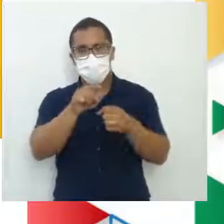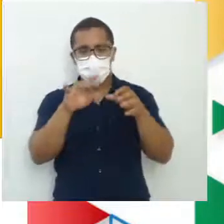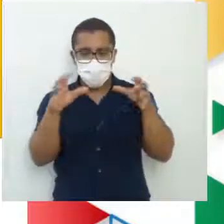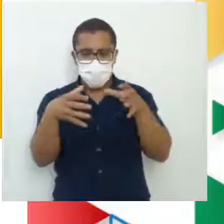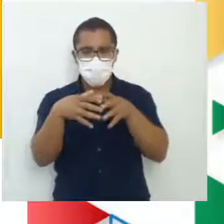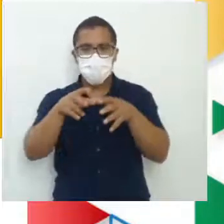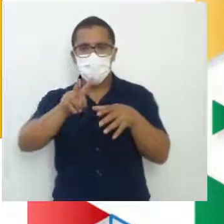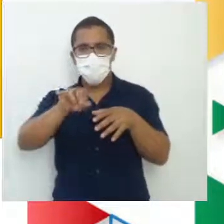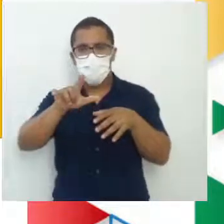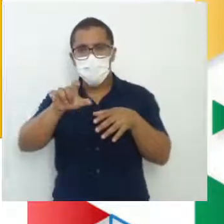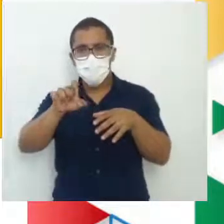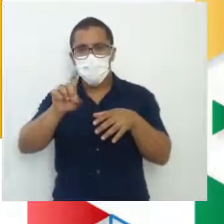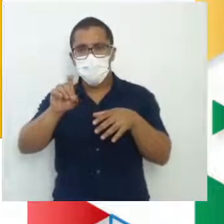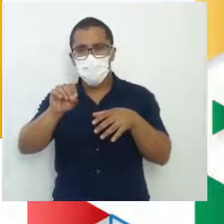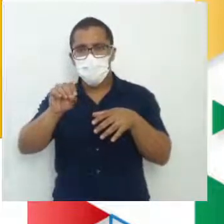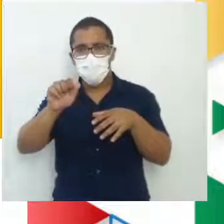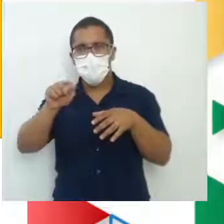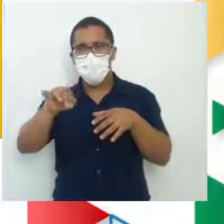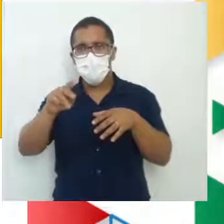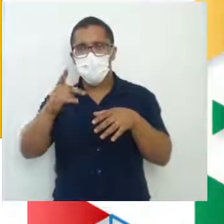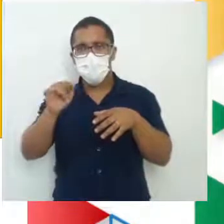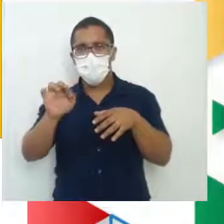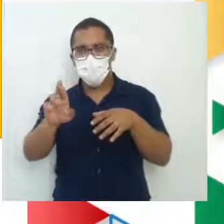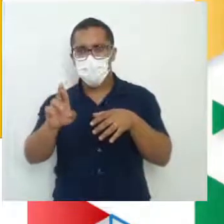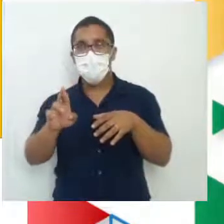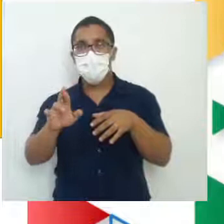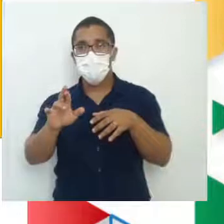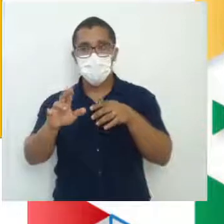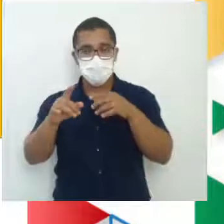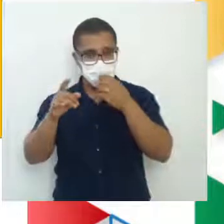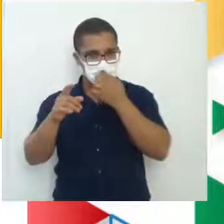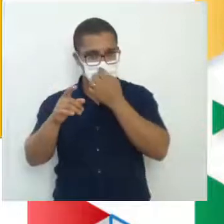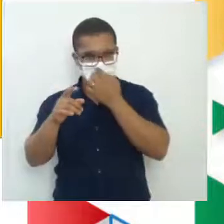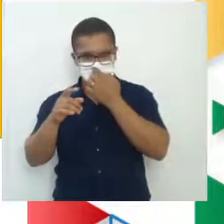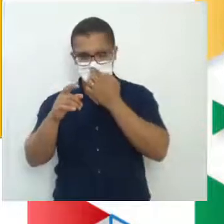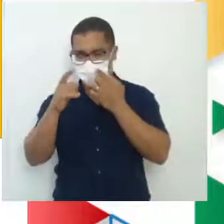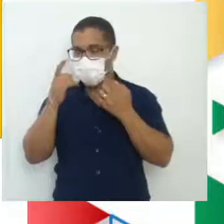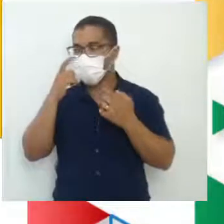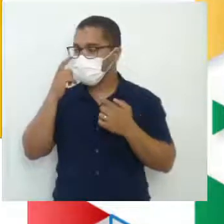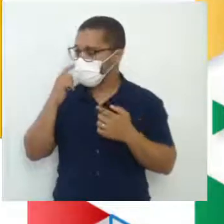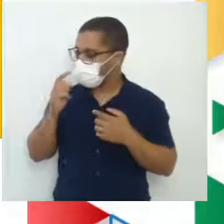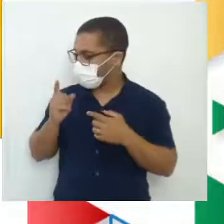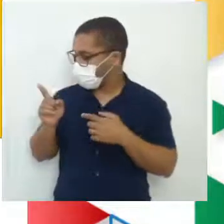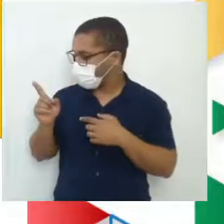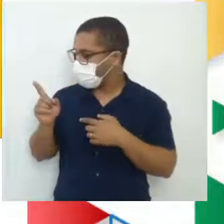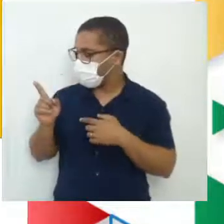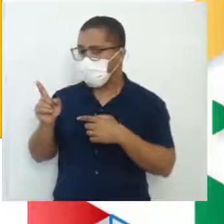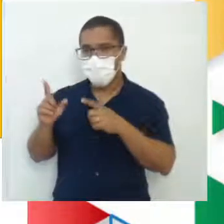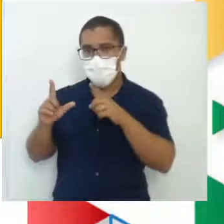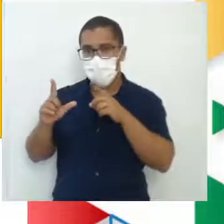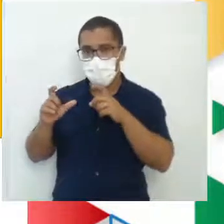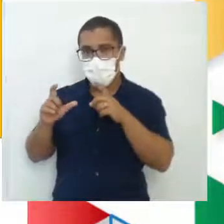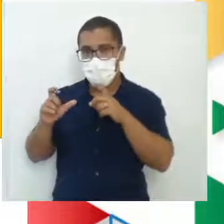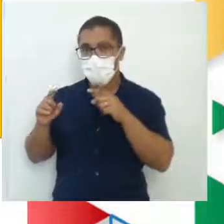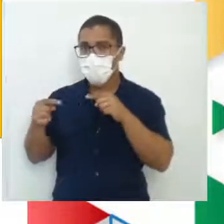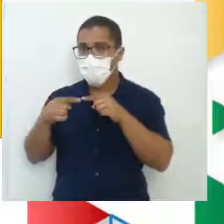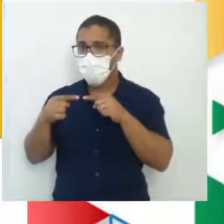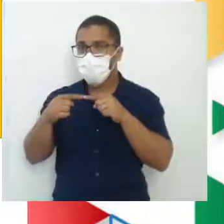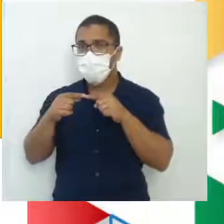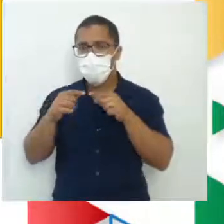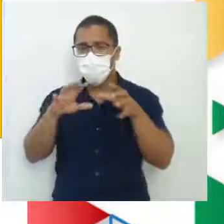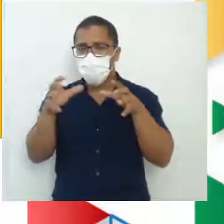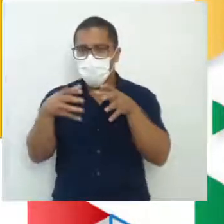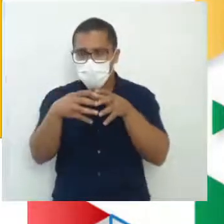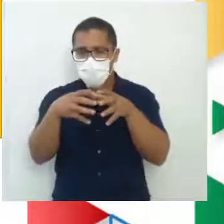do Amanhecer. E vamos caminhando. Trago para vocês na tela mais uma fotografia dos membros,